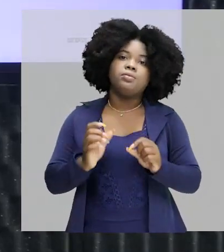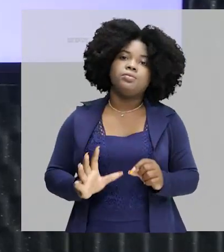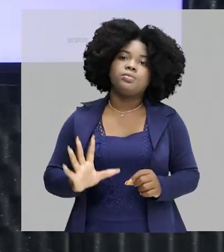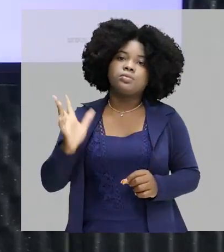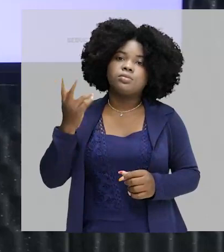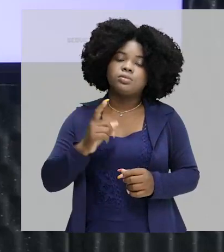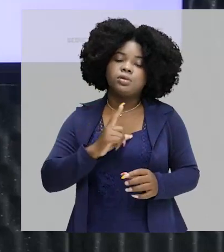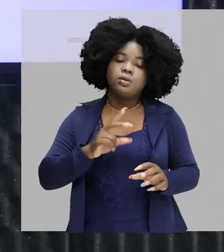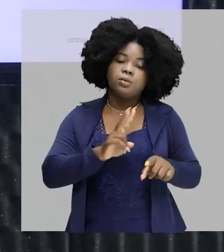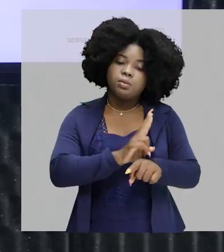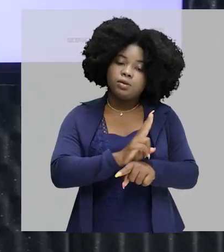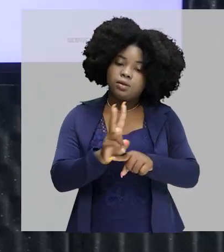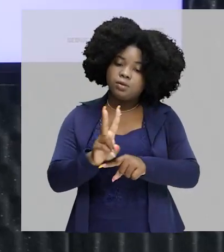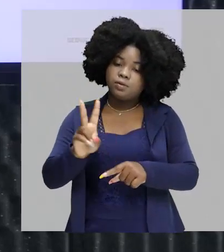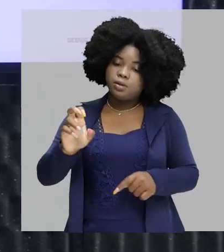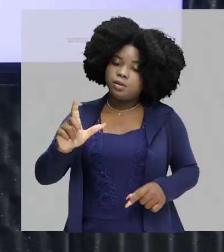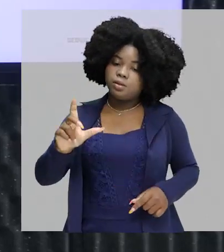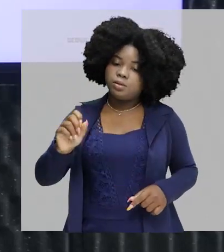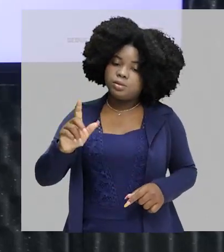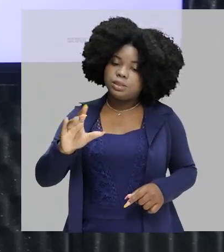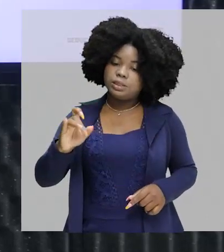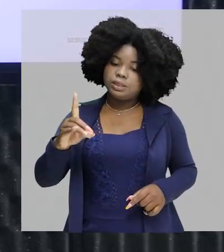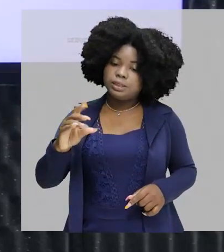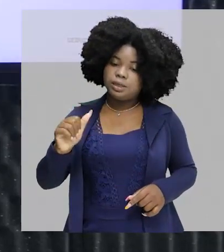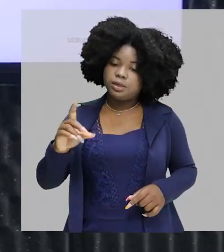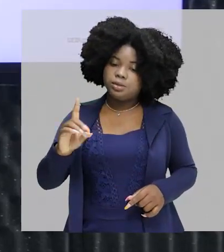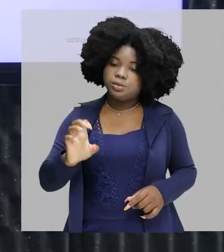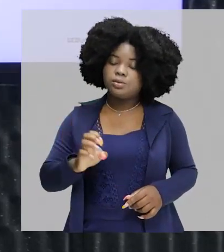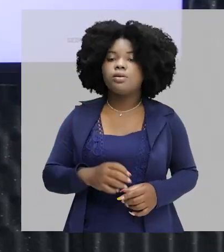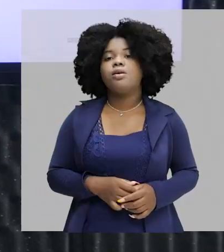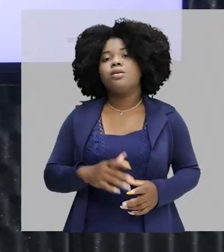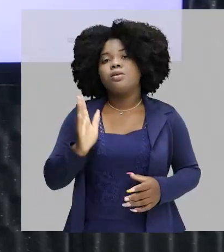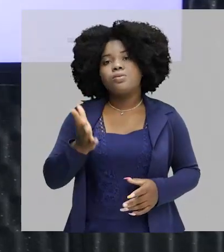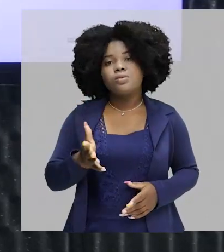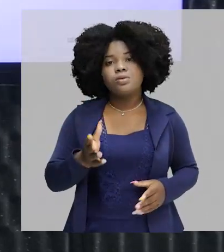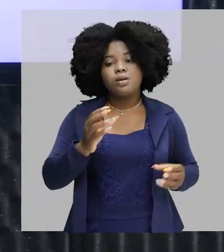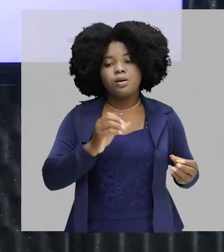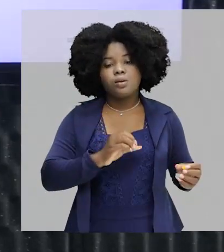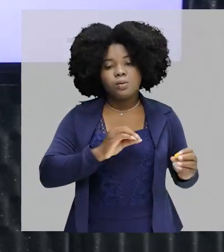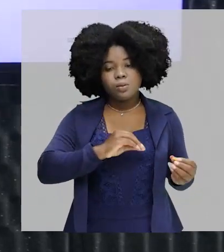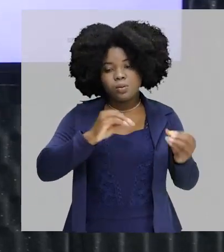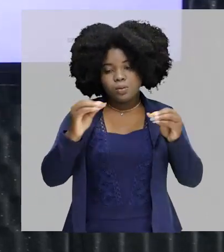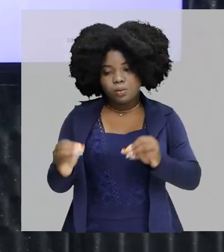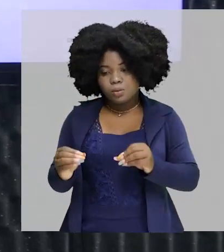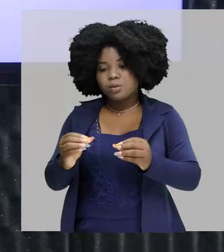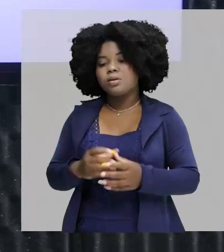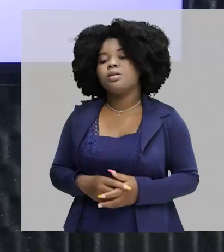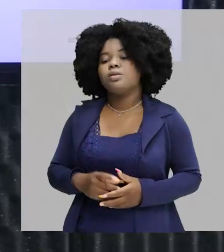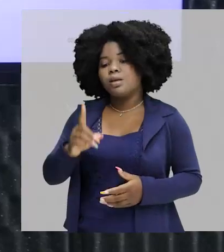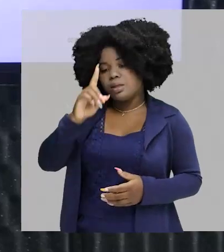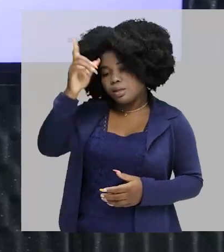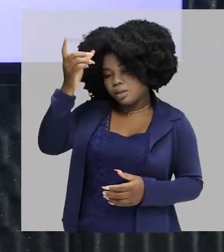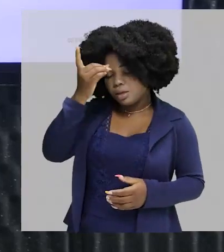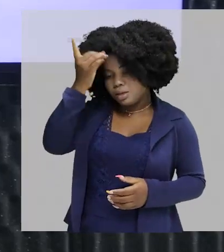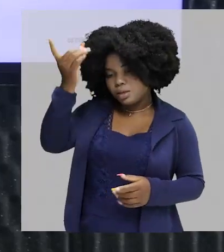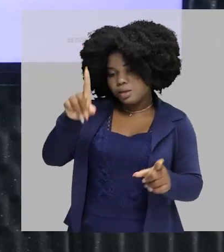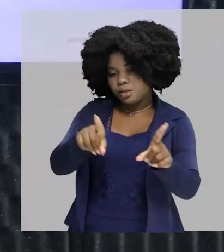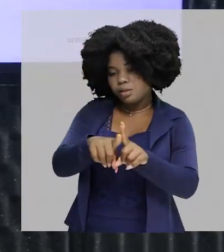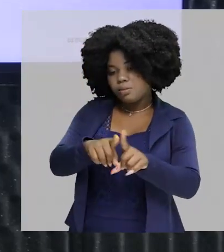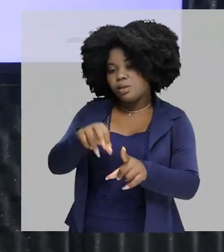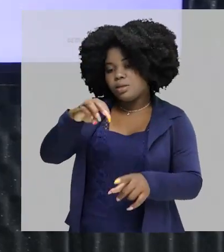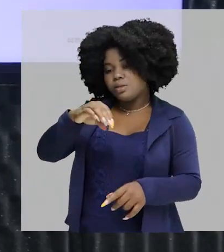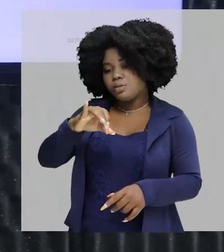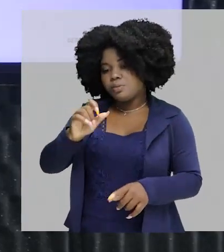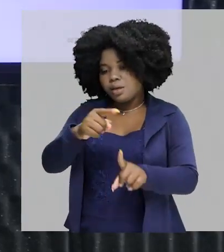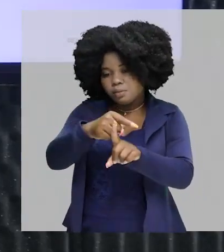apresentar uma velocidade, uma cinética. Então já trabalhamos a cinética, a ideia de meia-vida, certo? E na